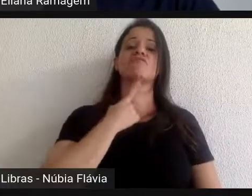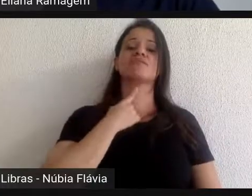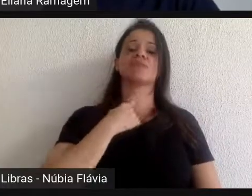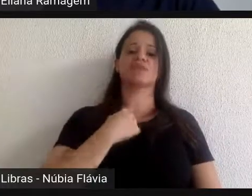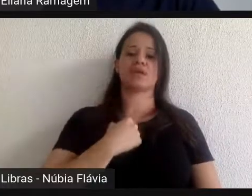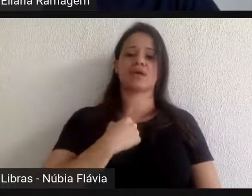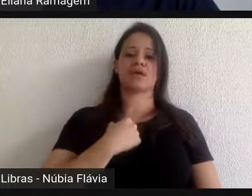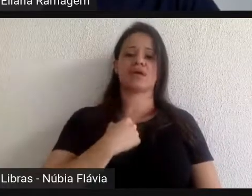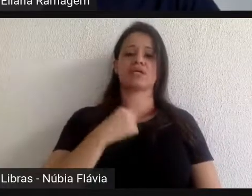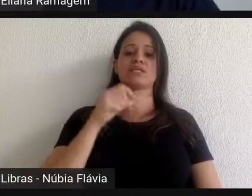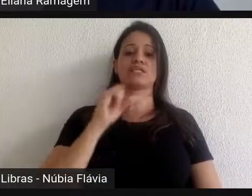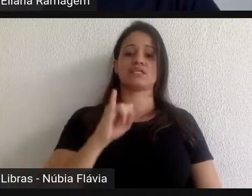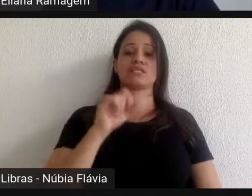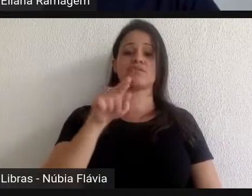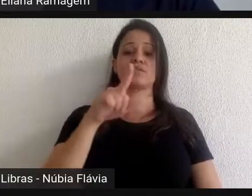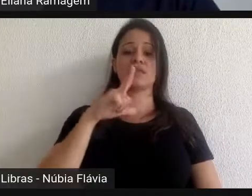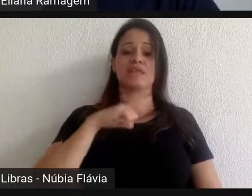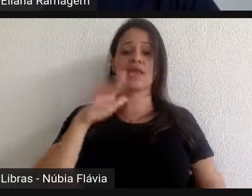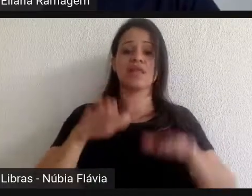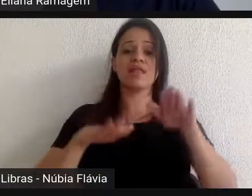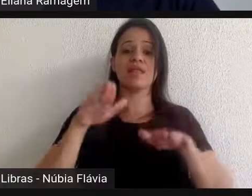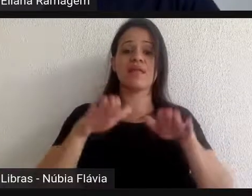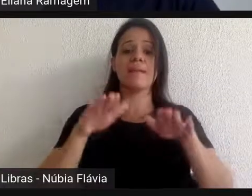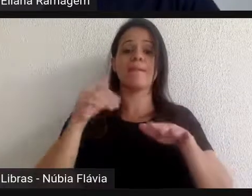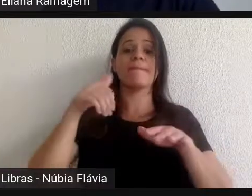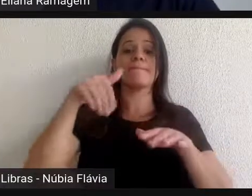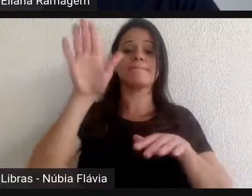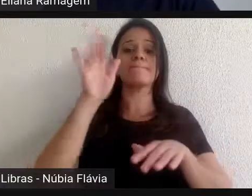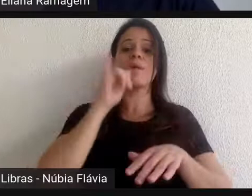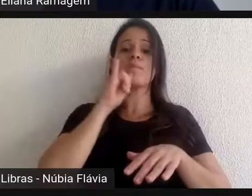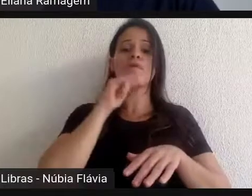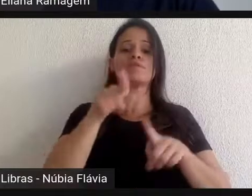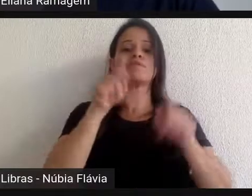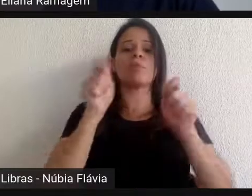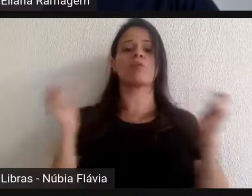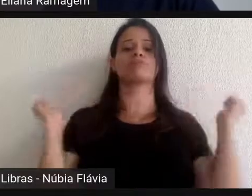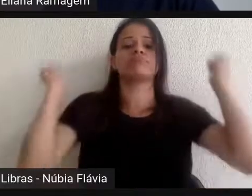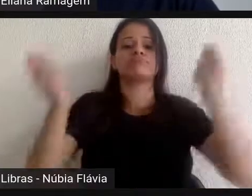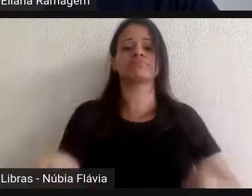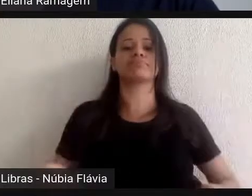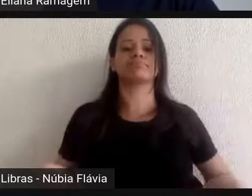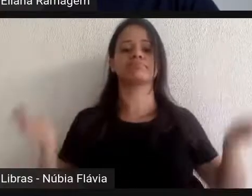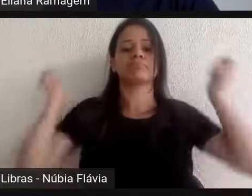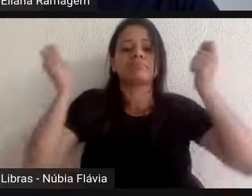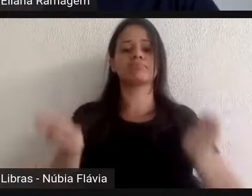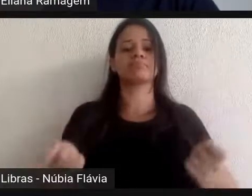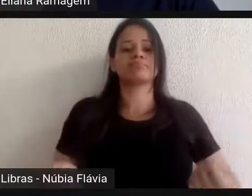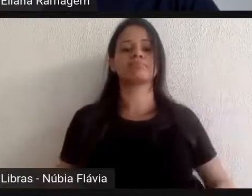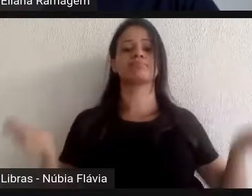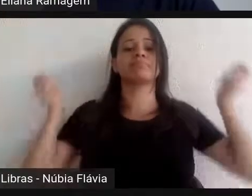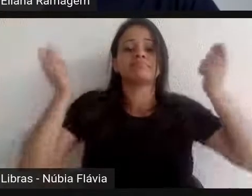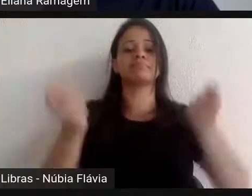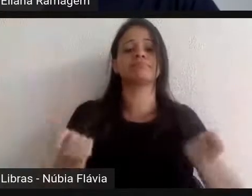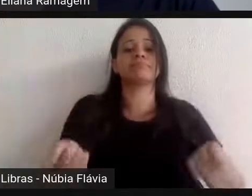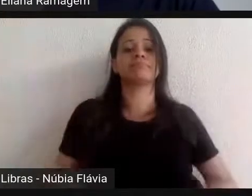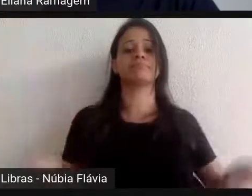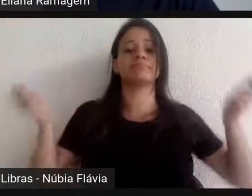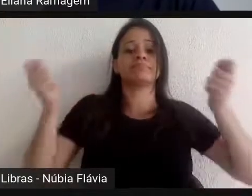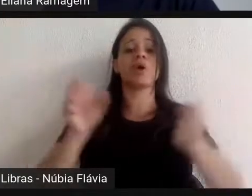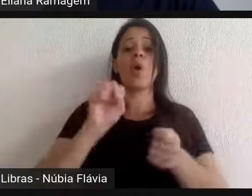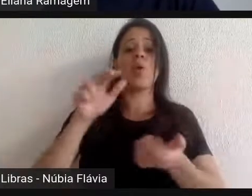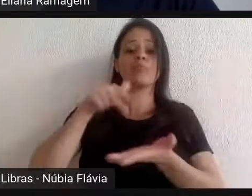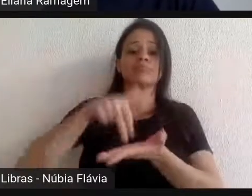mais adiantado, você pode utilizar o pular de corda, você pode utilizar